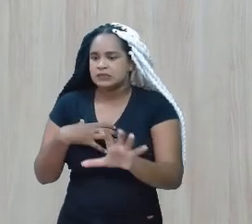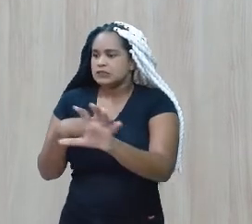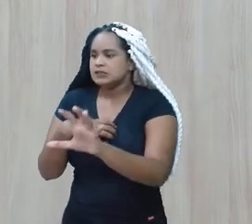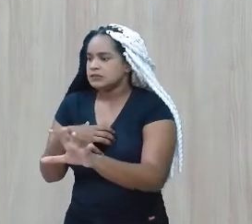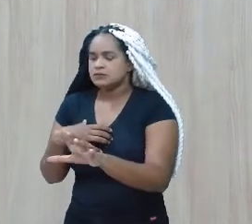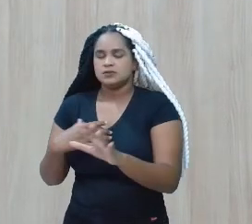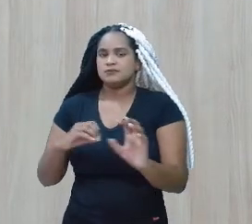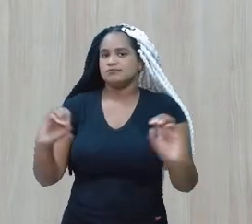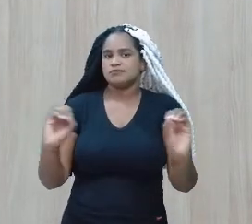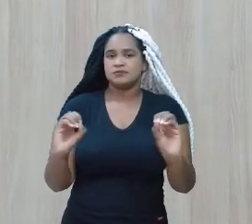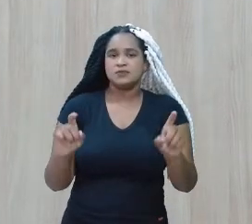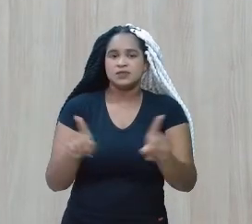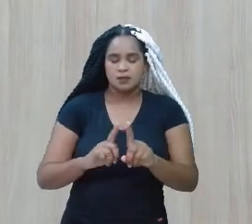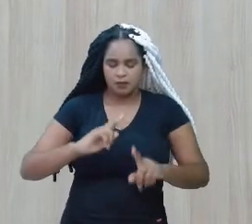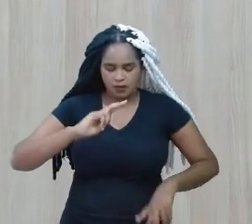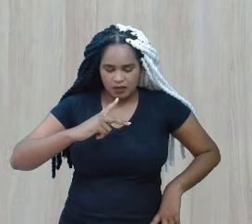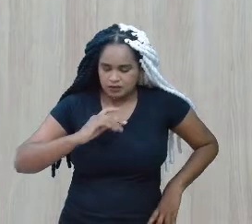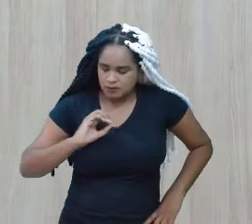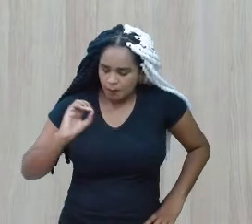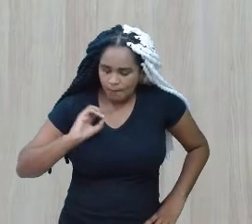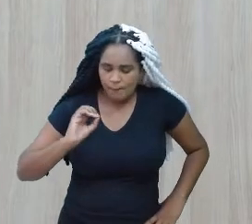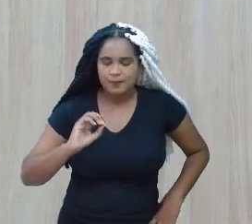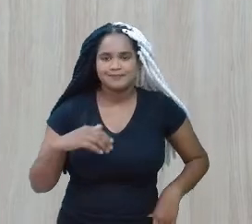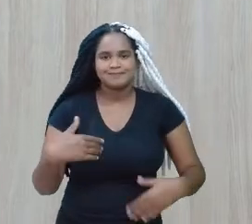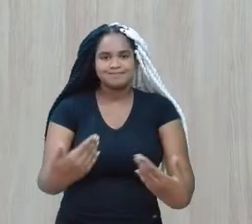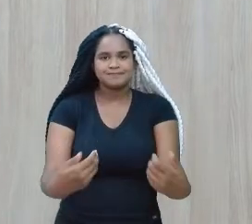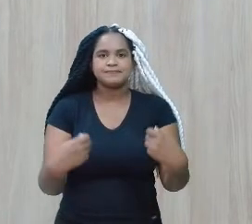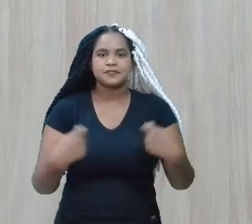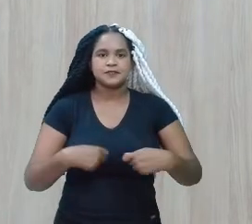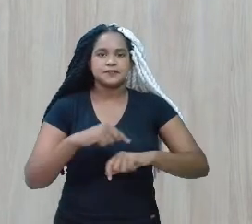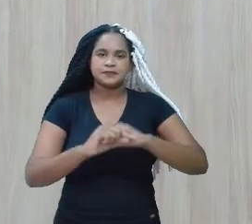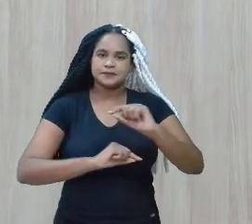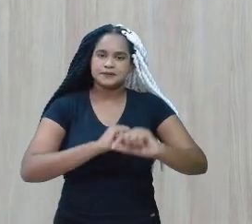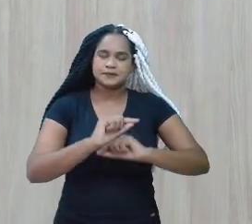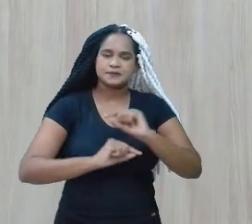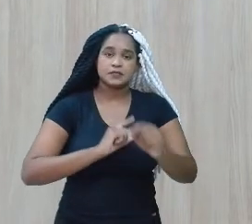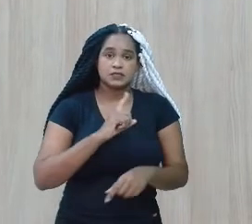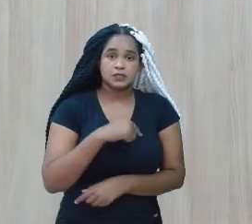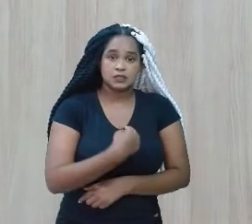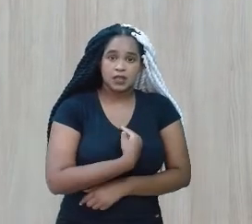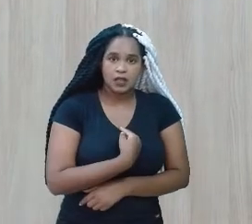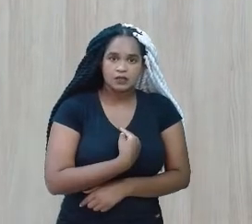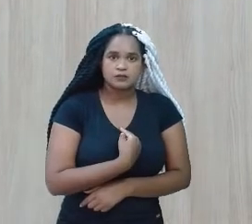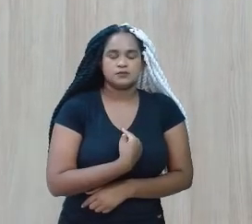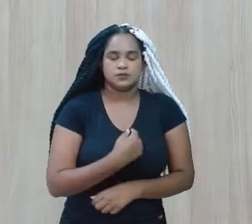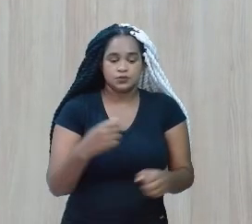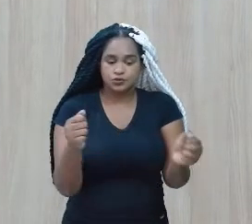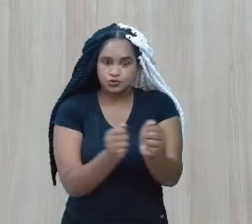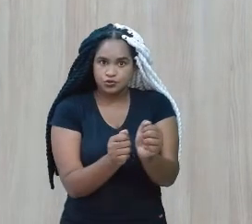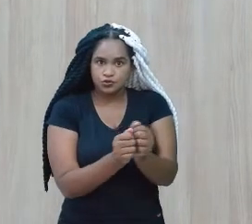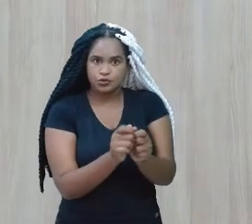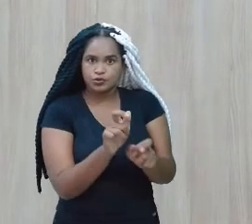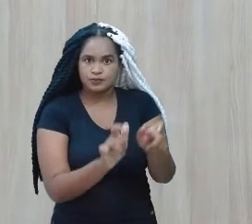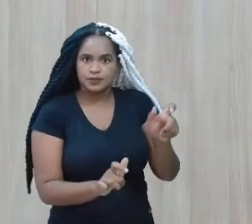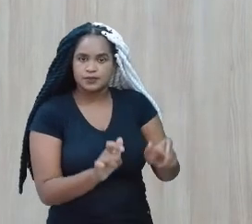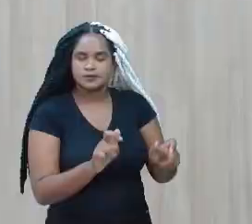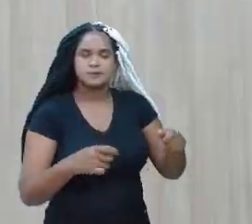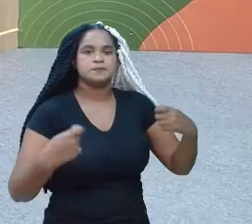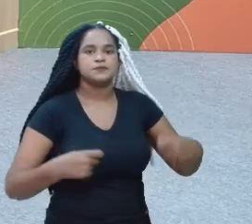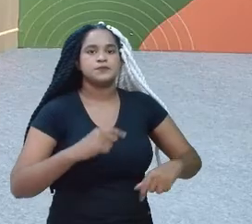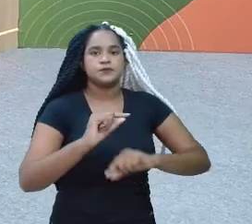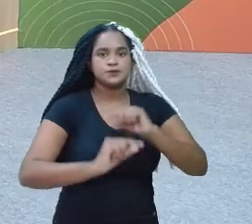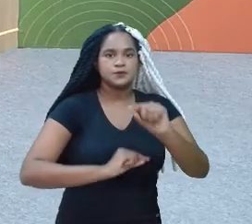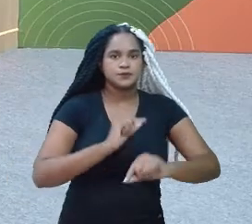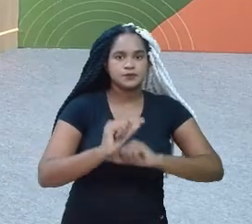acham interessantes. E aí nós precisamos, né, nós que estamos ao redor dessas pessoas, nós